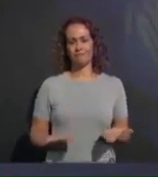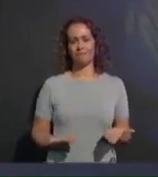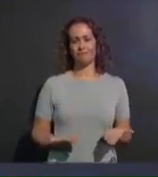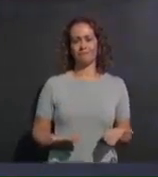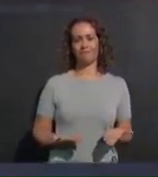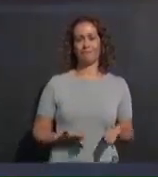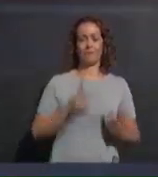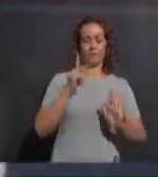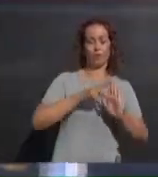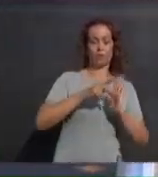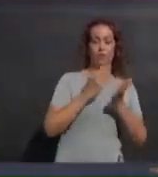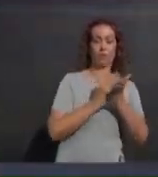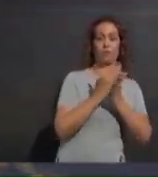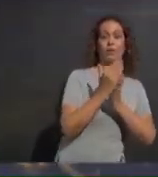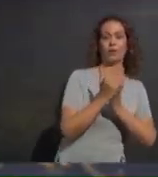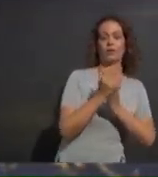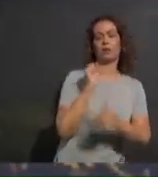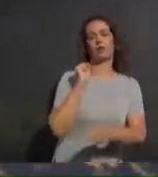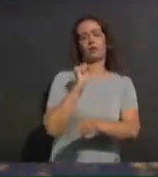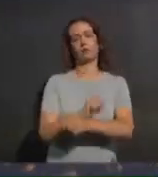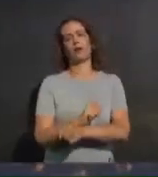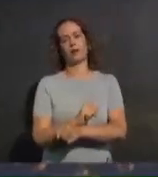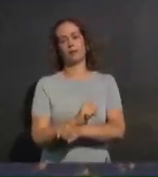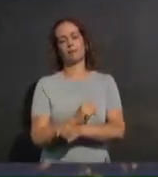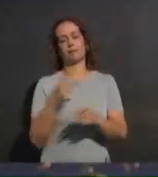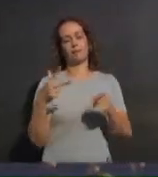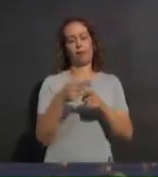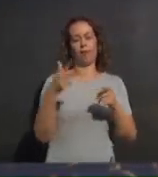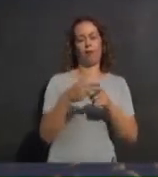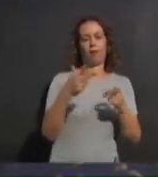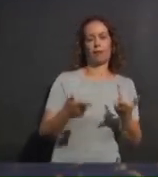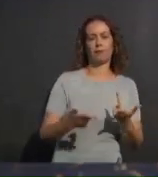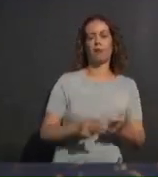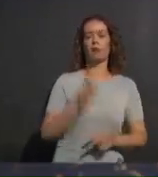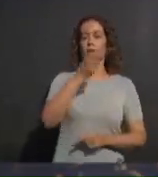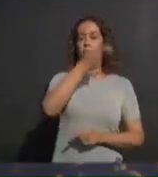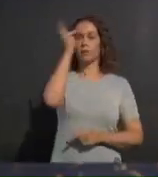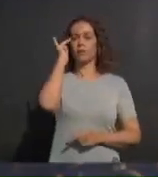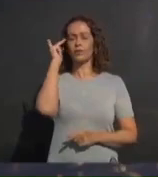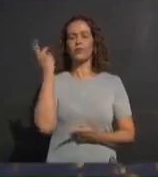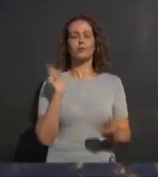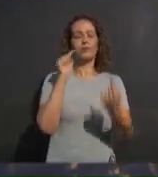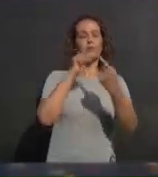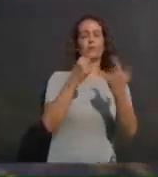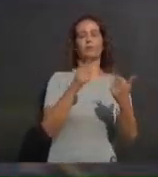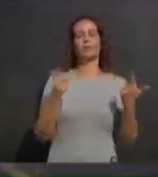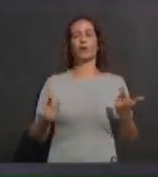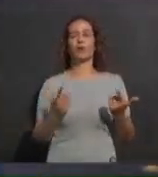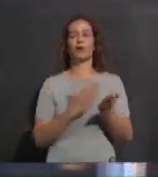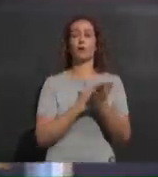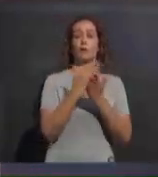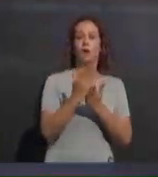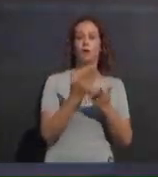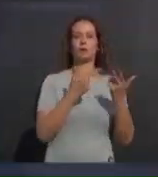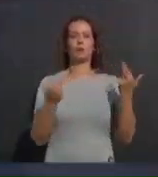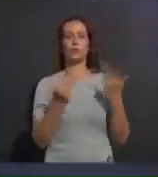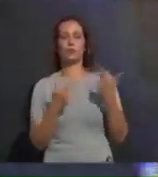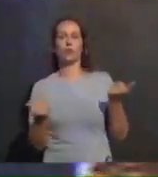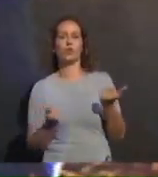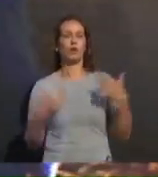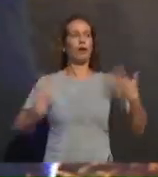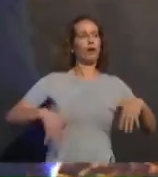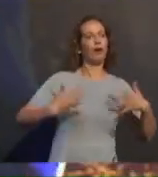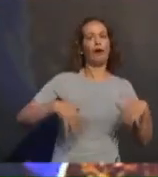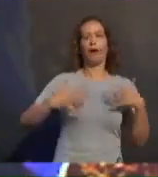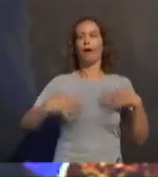não termina. A pessoa começa, ele não tem propósito. Então ele começa um monte de coisa empolgado e não